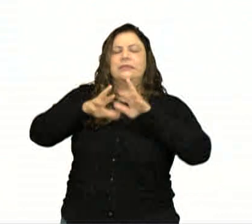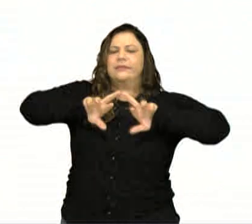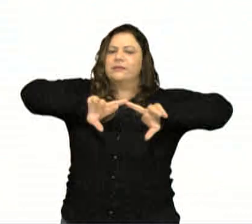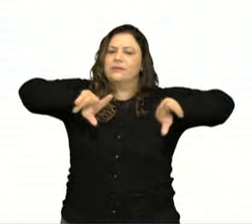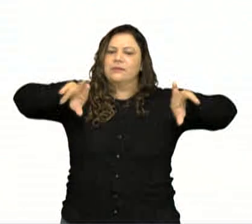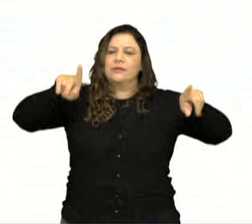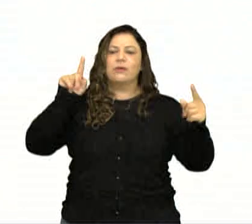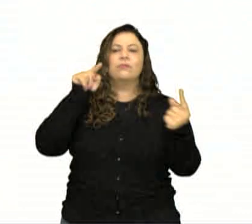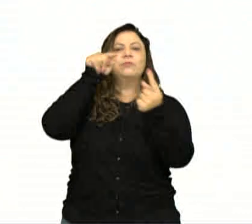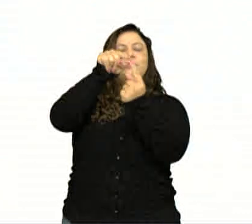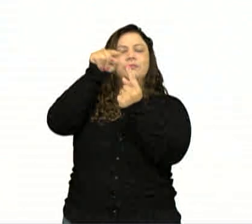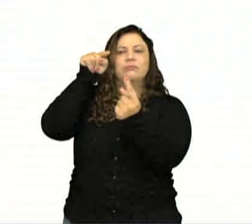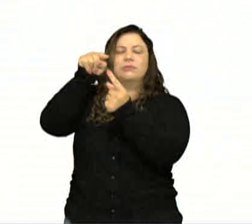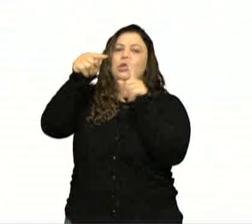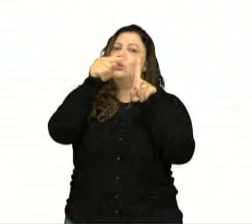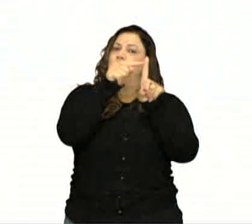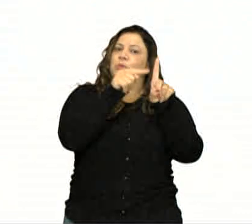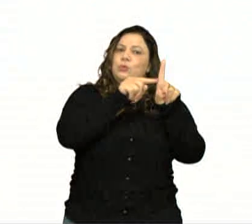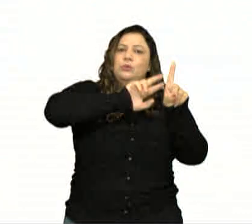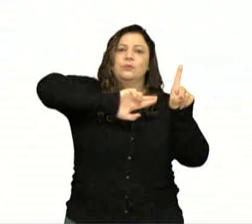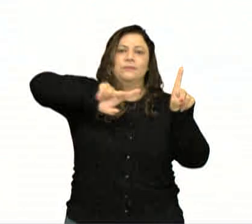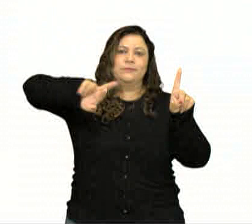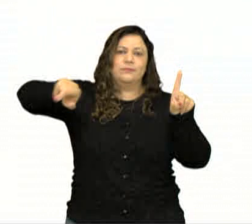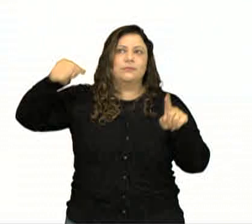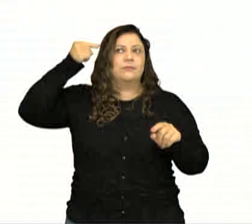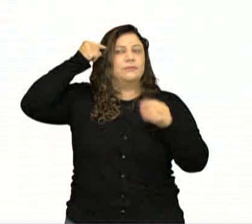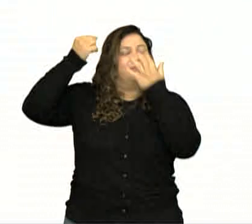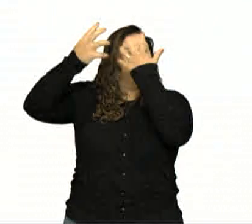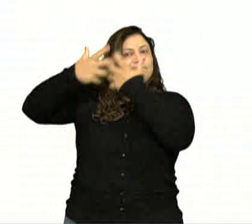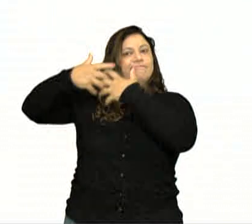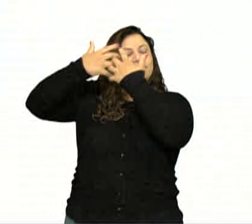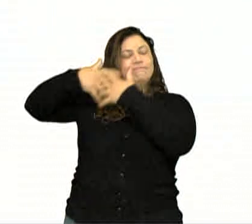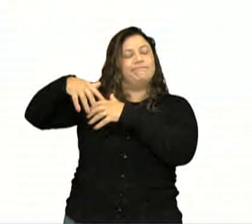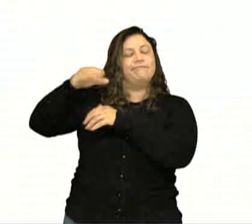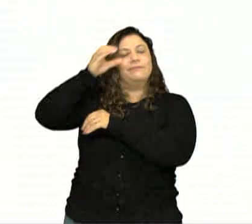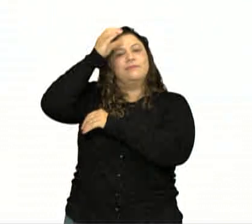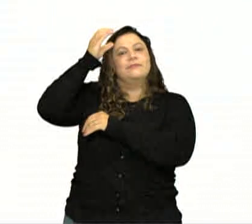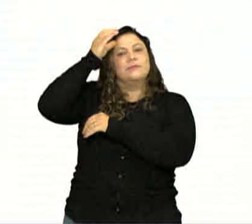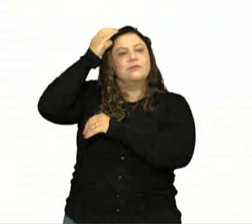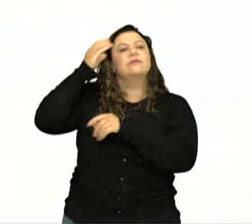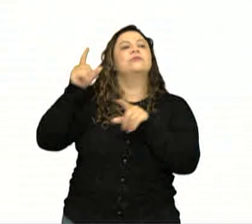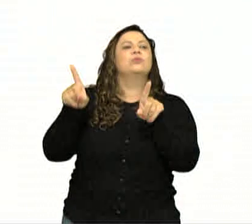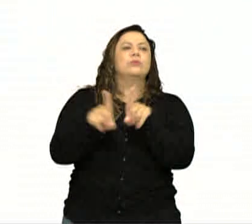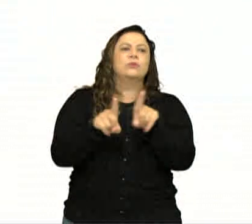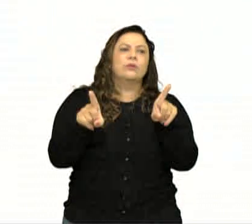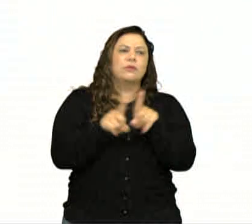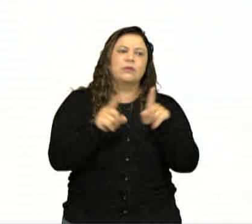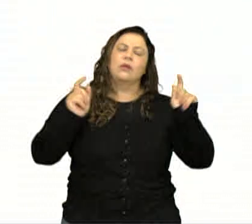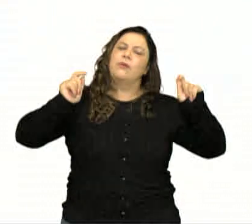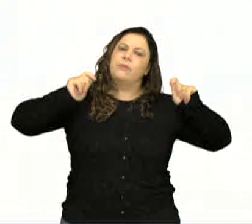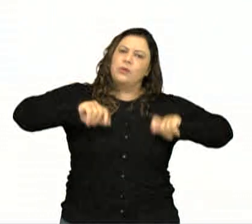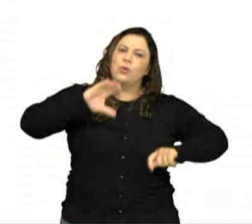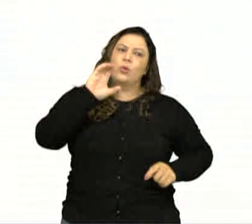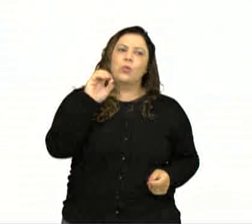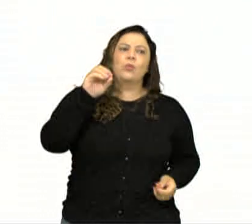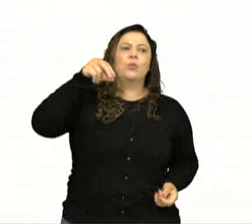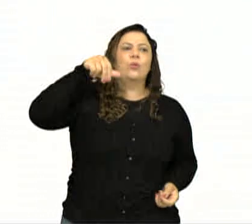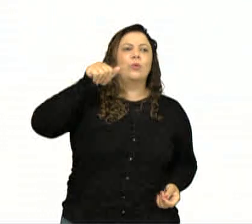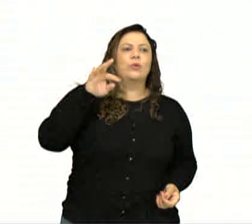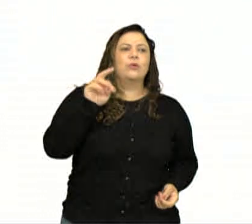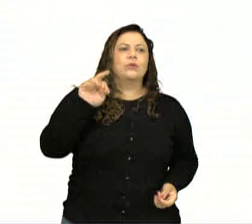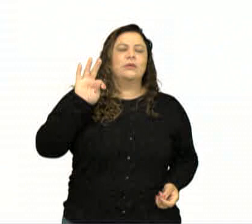finalidades de qualquer tipo. Já a mente consciente também é conatus, uma ferramenta do ser para